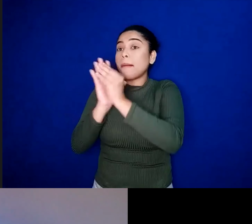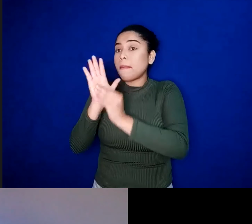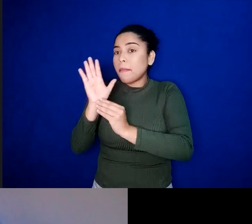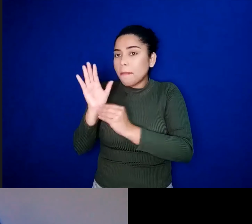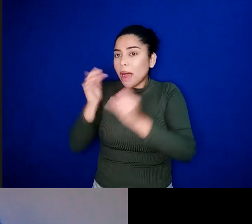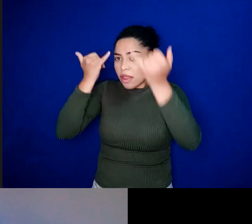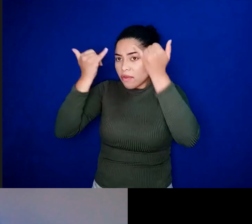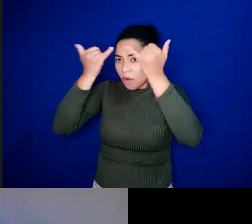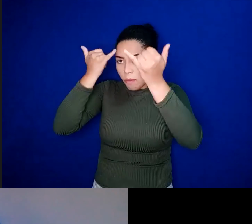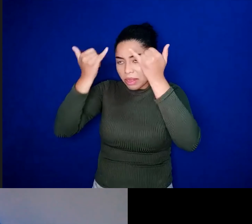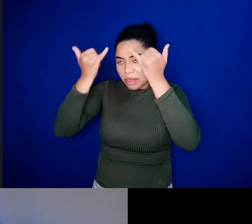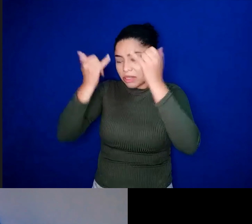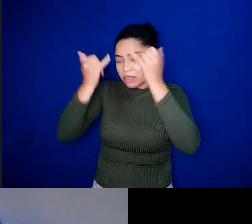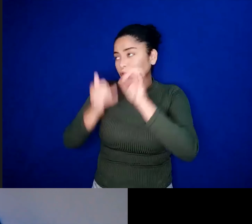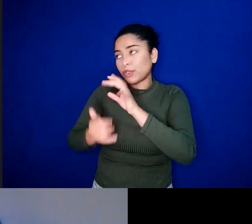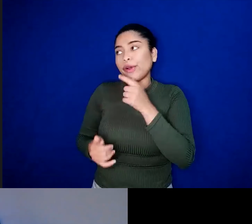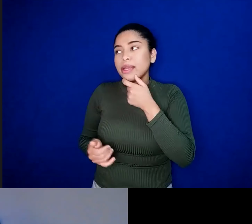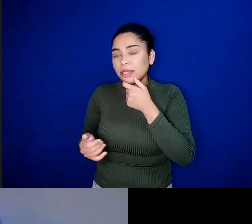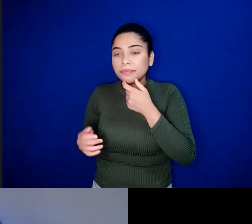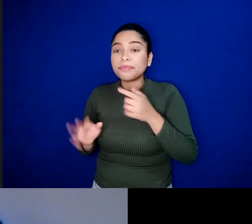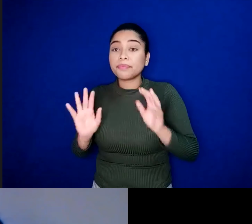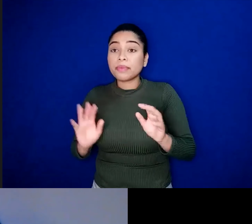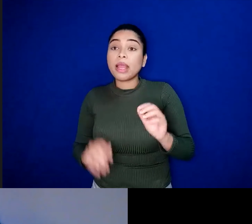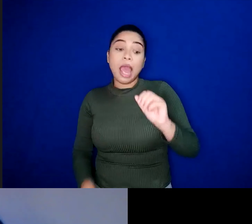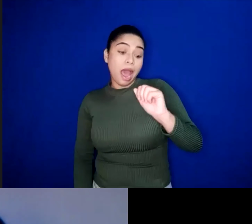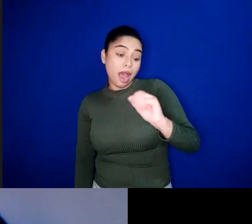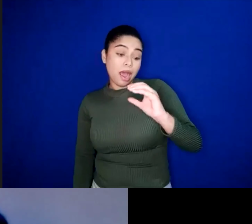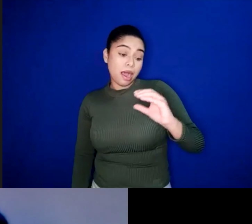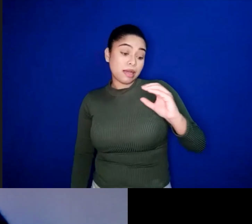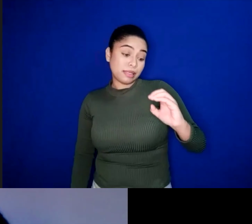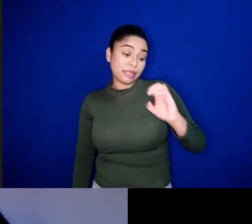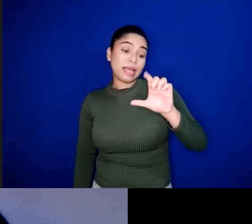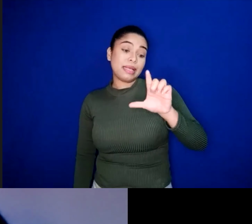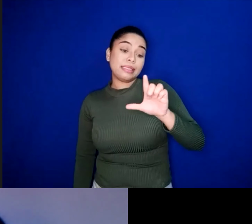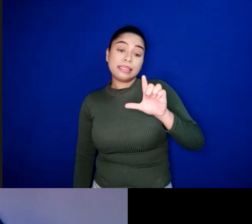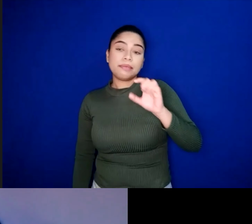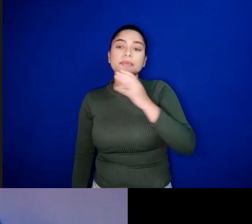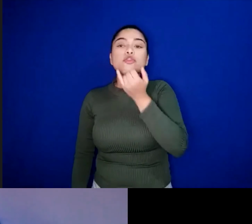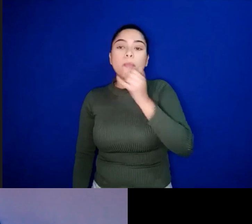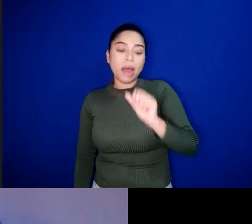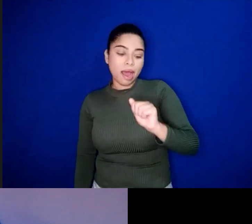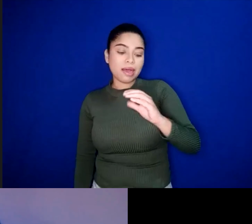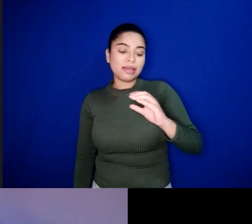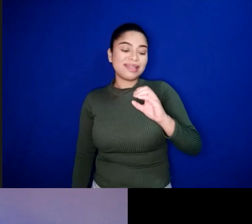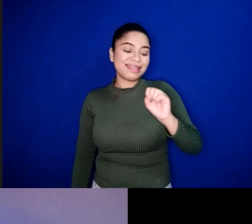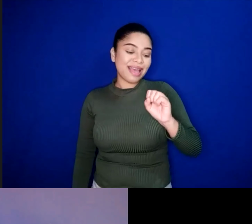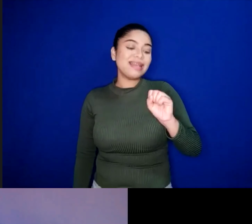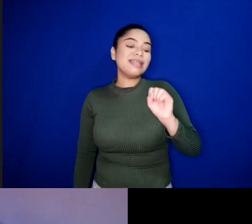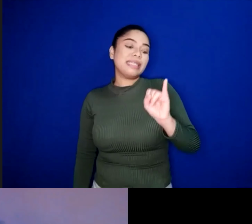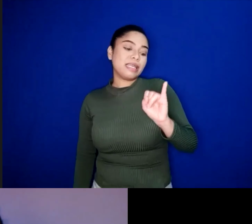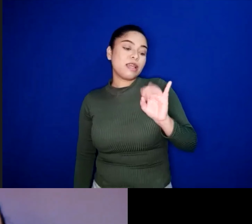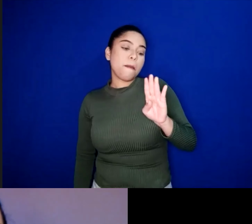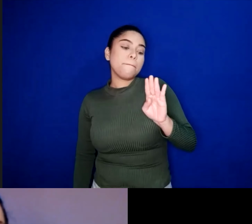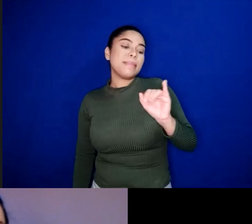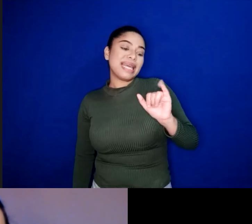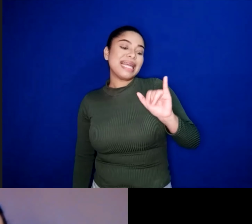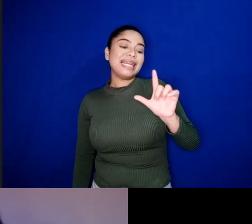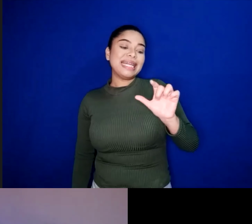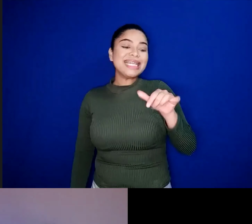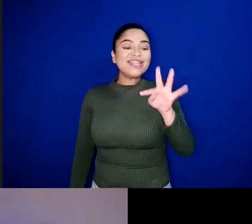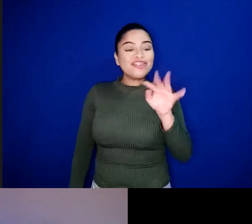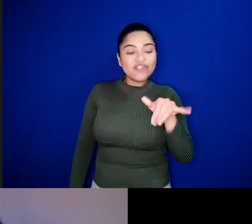em inglês então procurem por aqui sensibility Stitch Leve vocês vão encontrar muitas informações esse contexto do